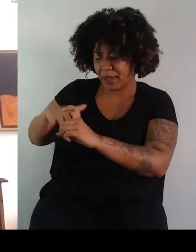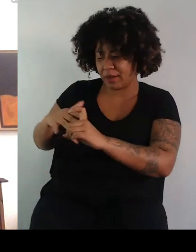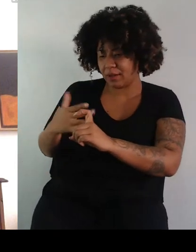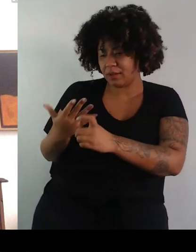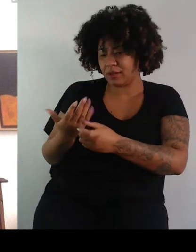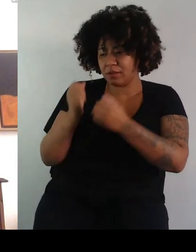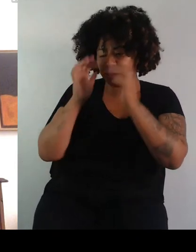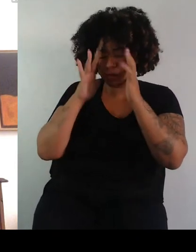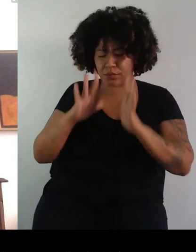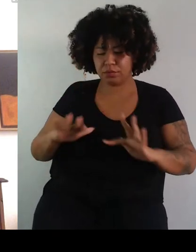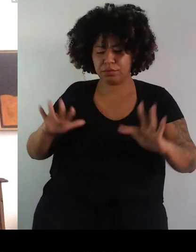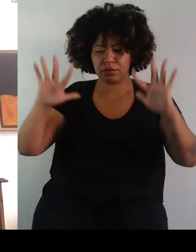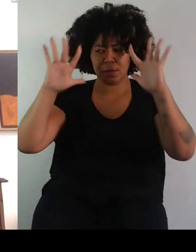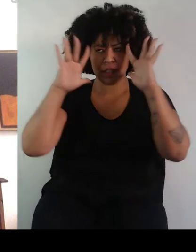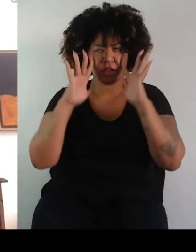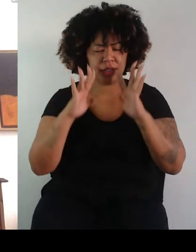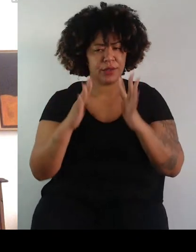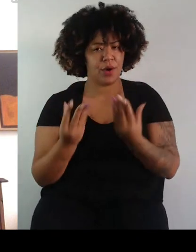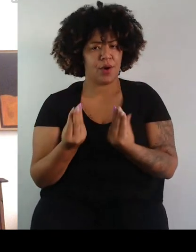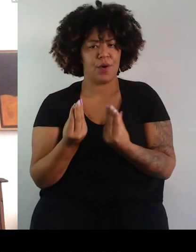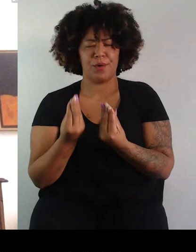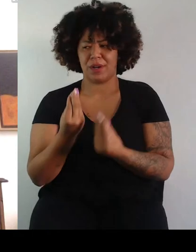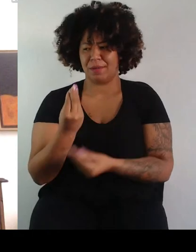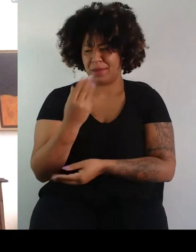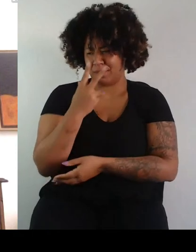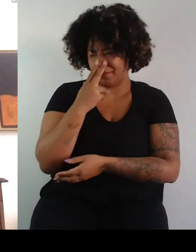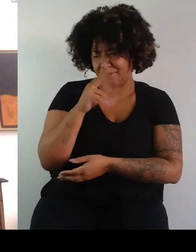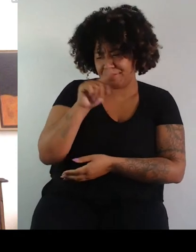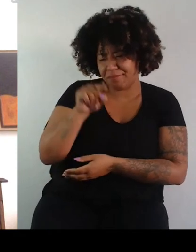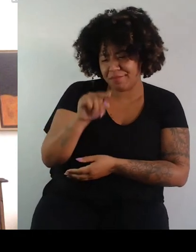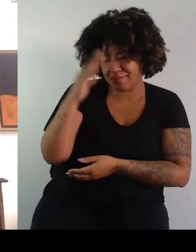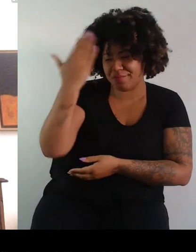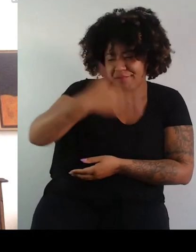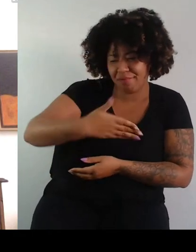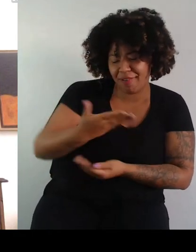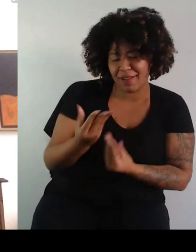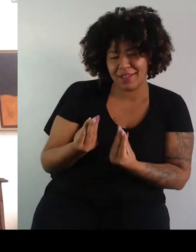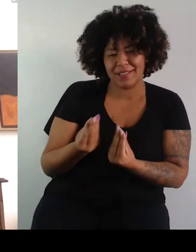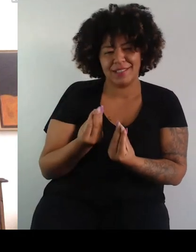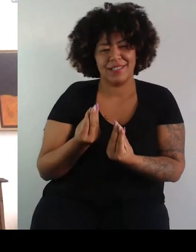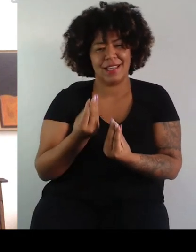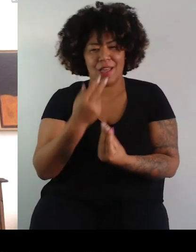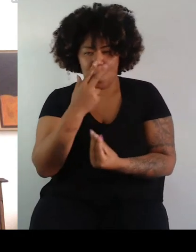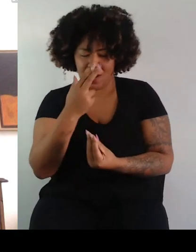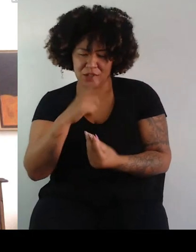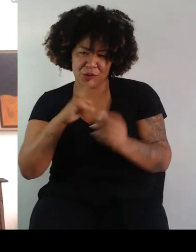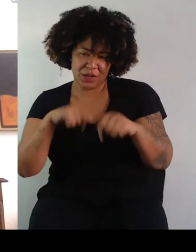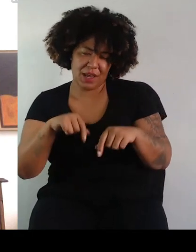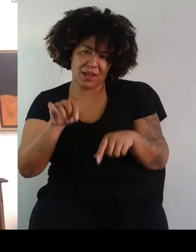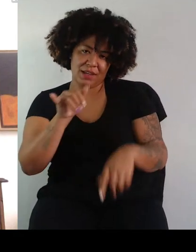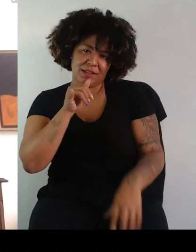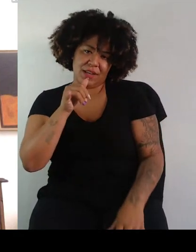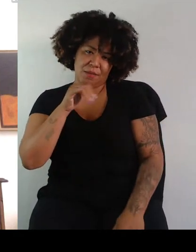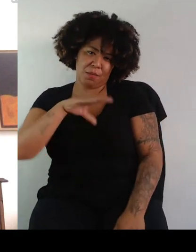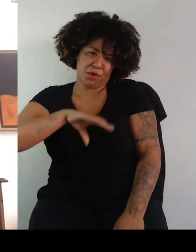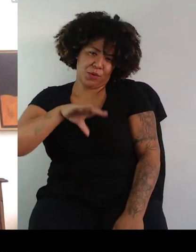espinha abriu na espinha busquei assim que falaria em português